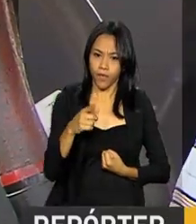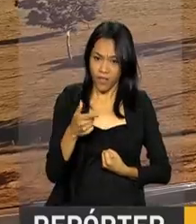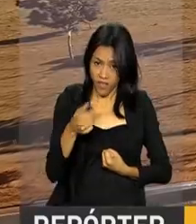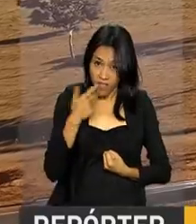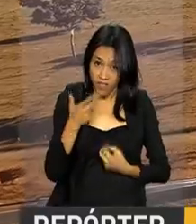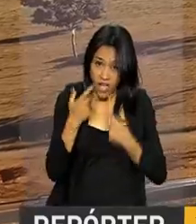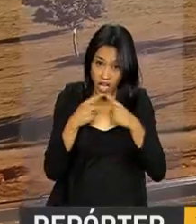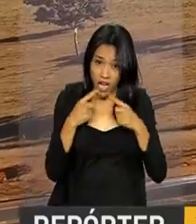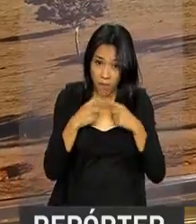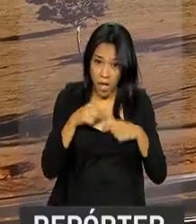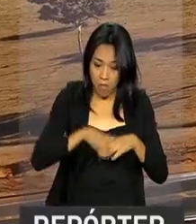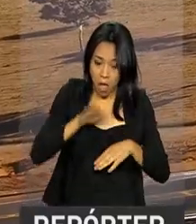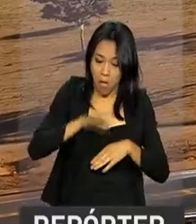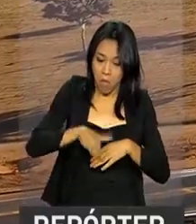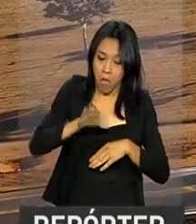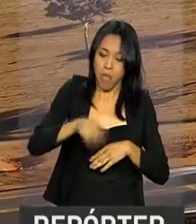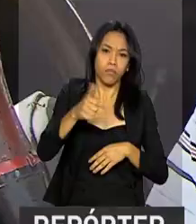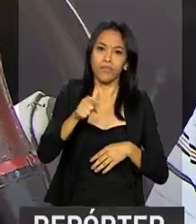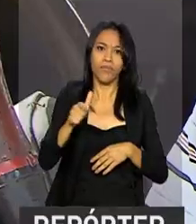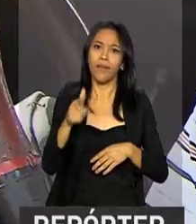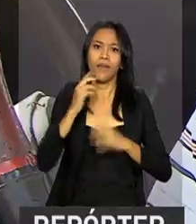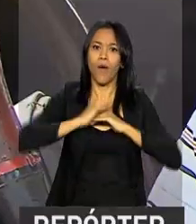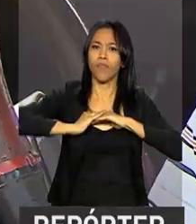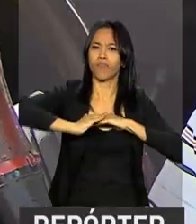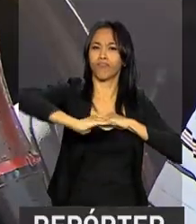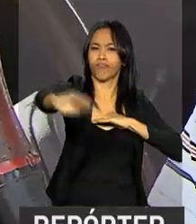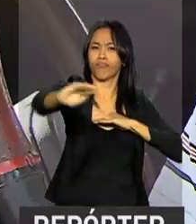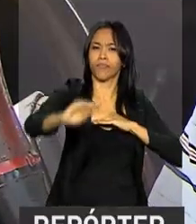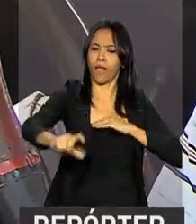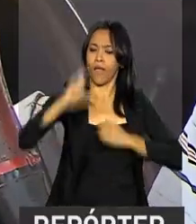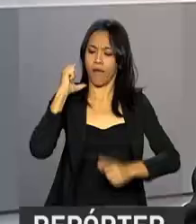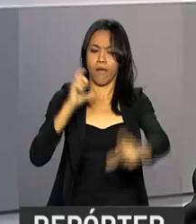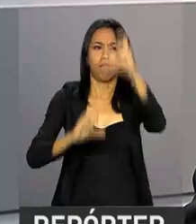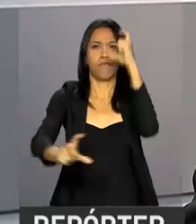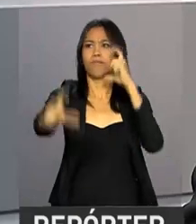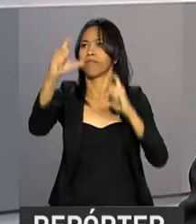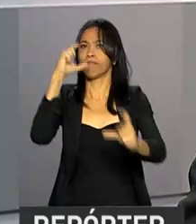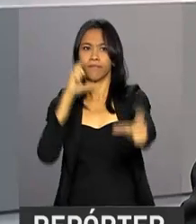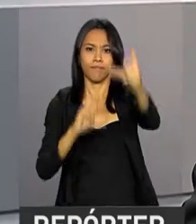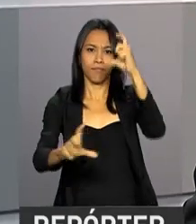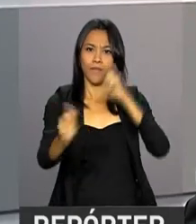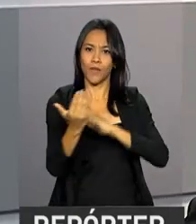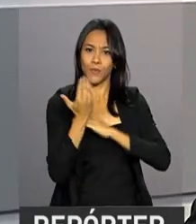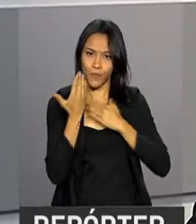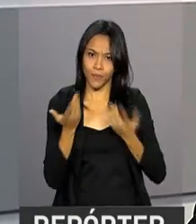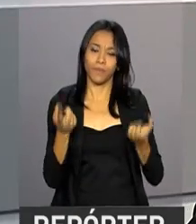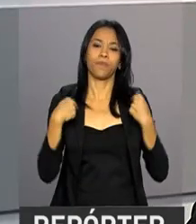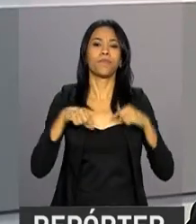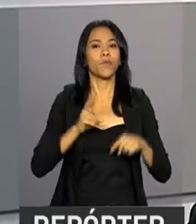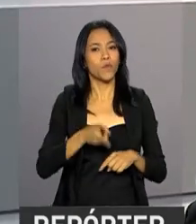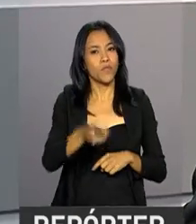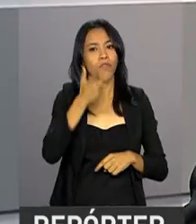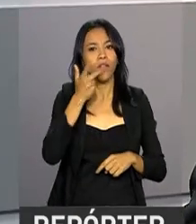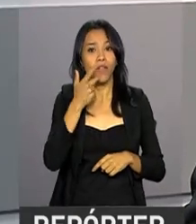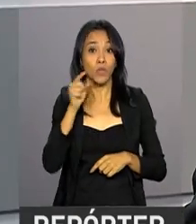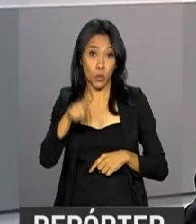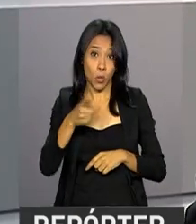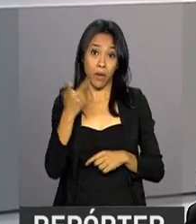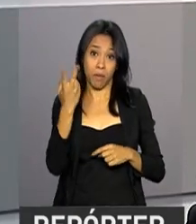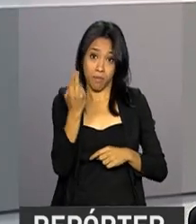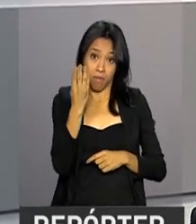correta dele é bem sinalizada é boa imagem não tem que reclamar ainda falando de rodovias federais no último